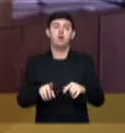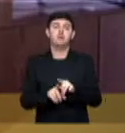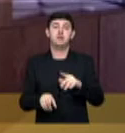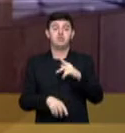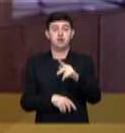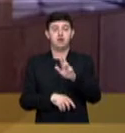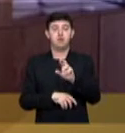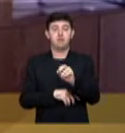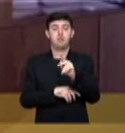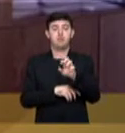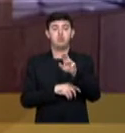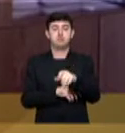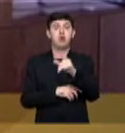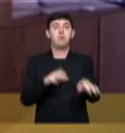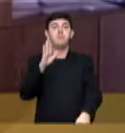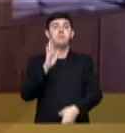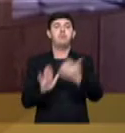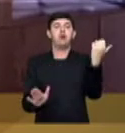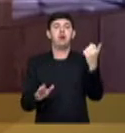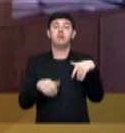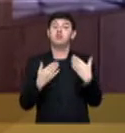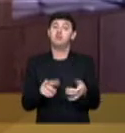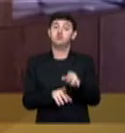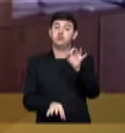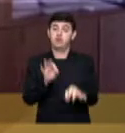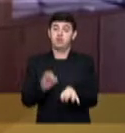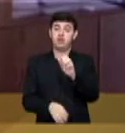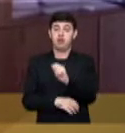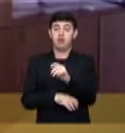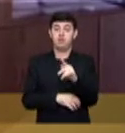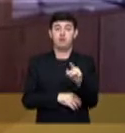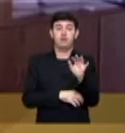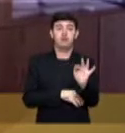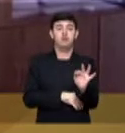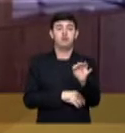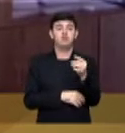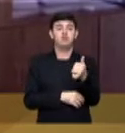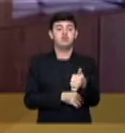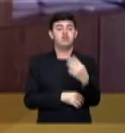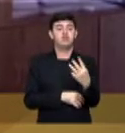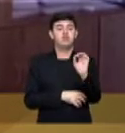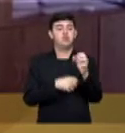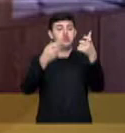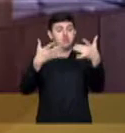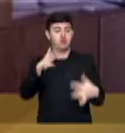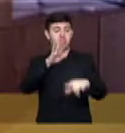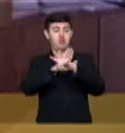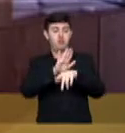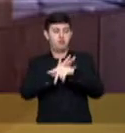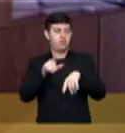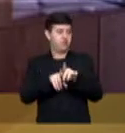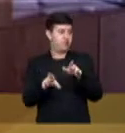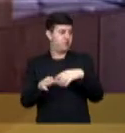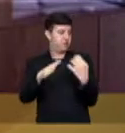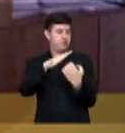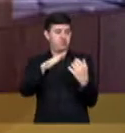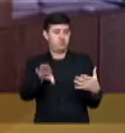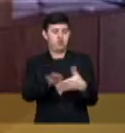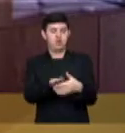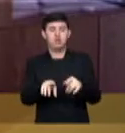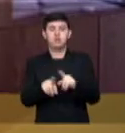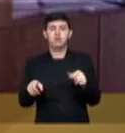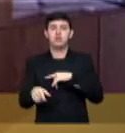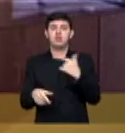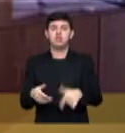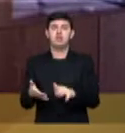DPF 130, onde considerou que a lei de imprensa não foi recepcionada pela Carta de 88,